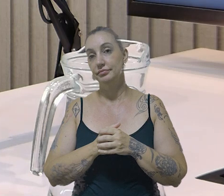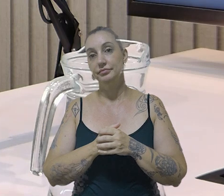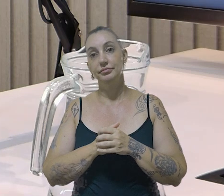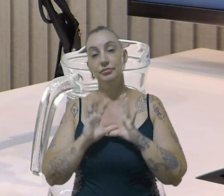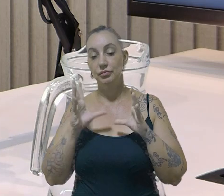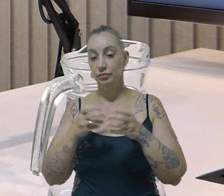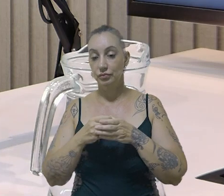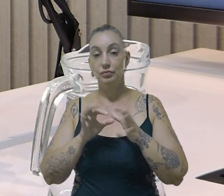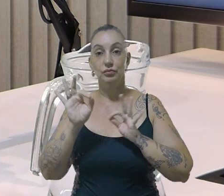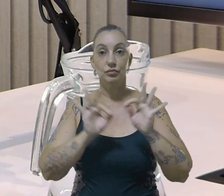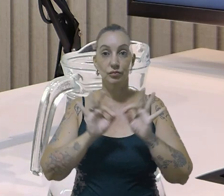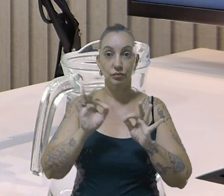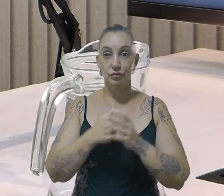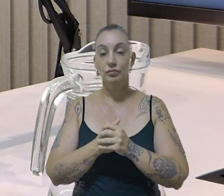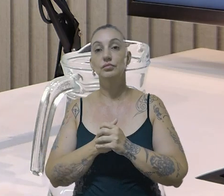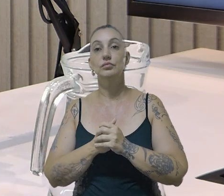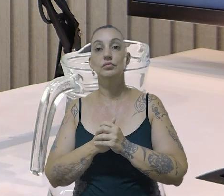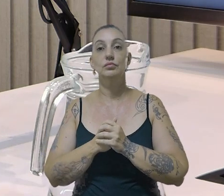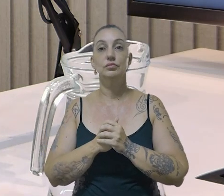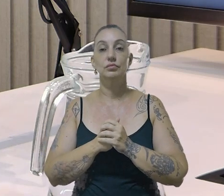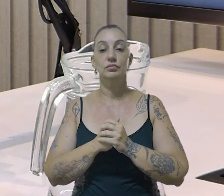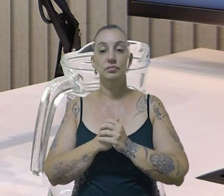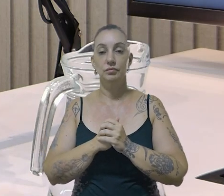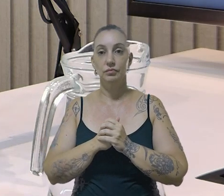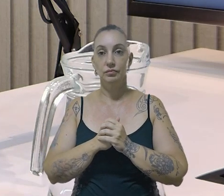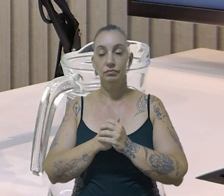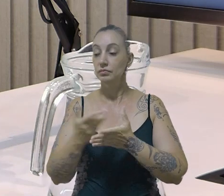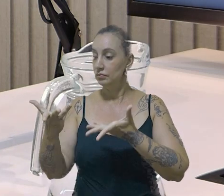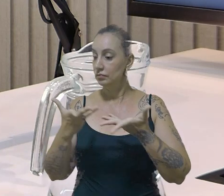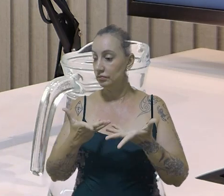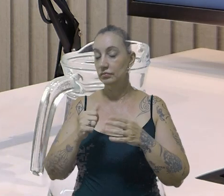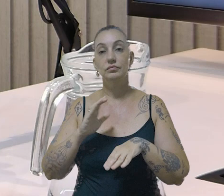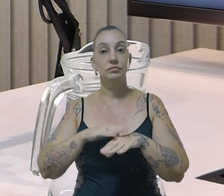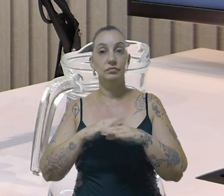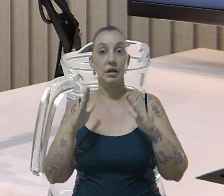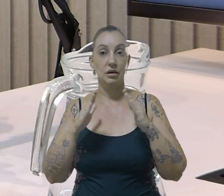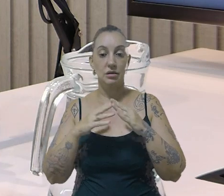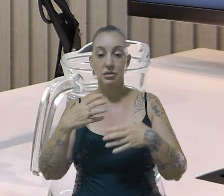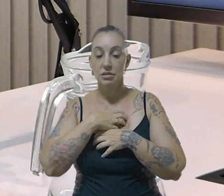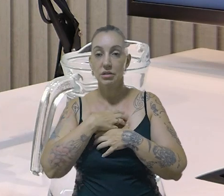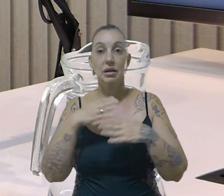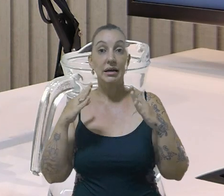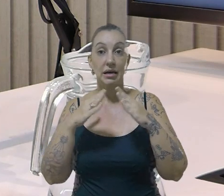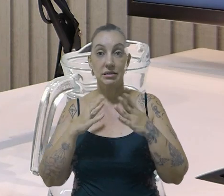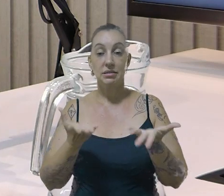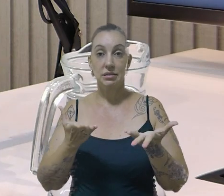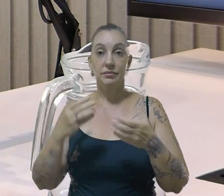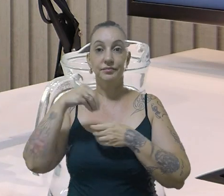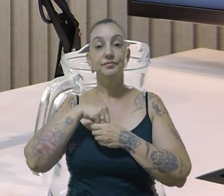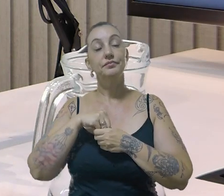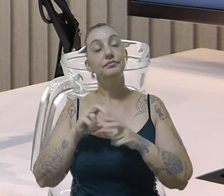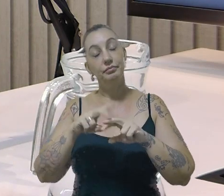da da Montagem assim eh me receberam como se tivesse em casa então eu me senti muito em casa pela pela equipe da